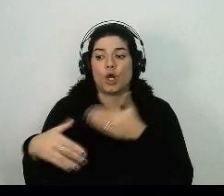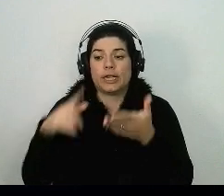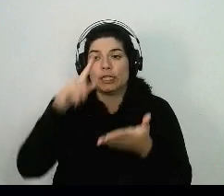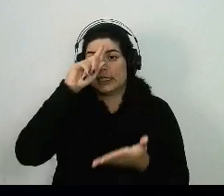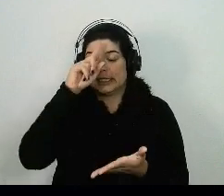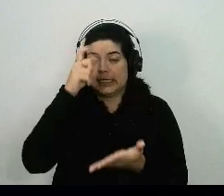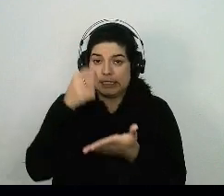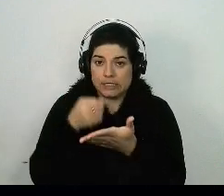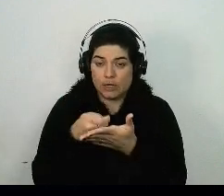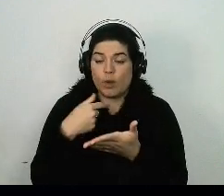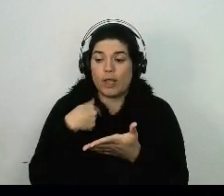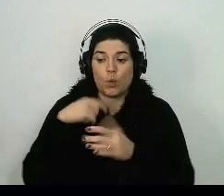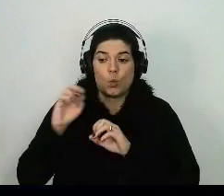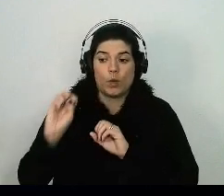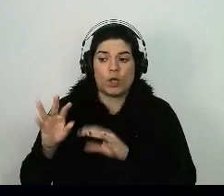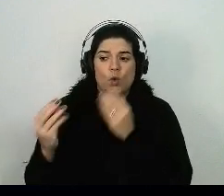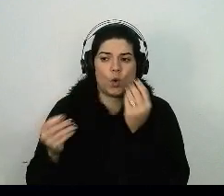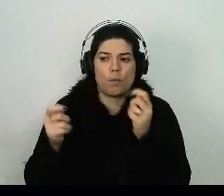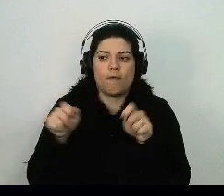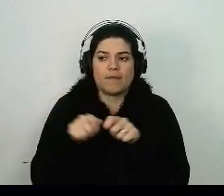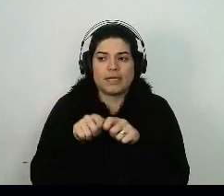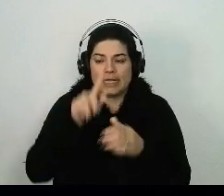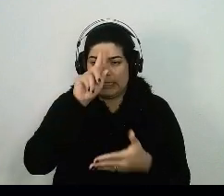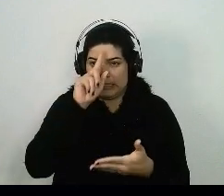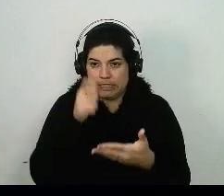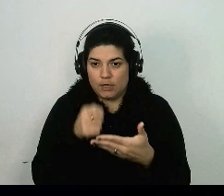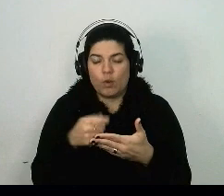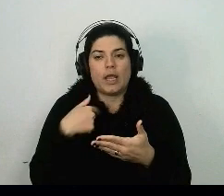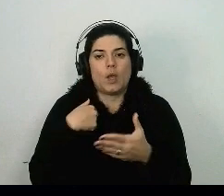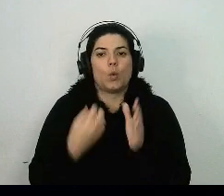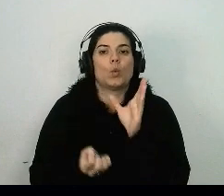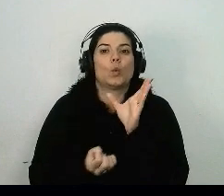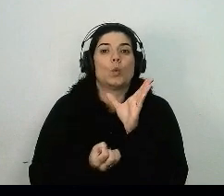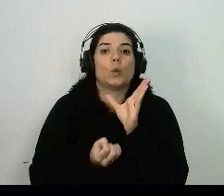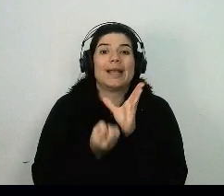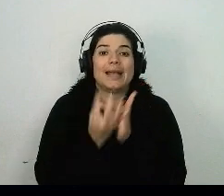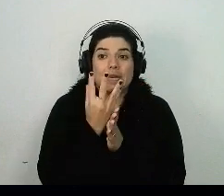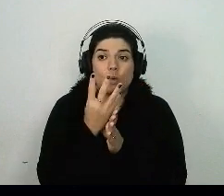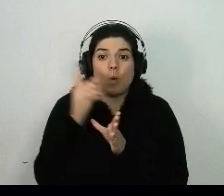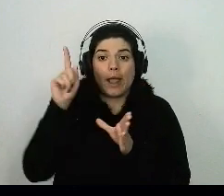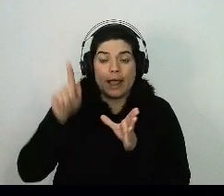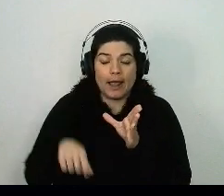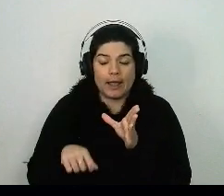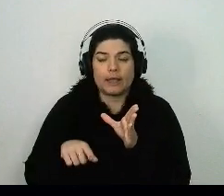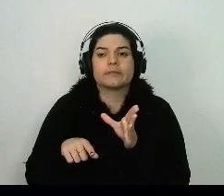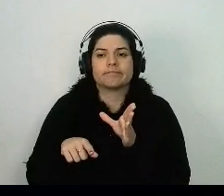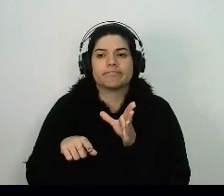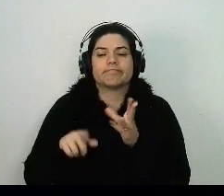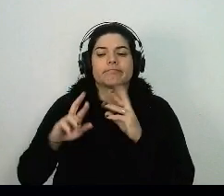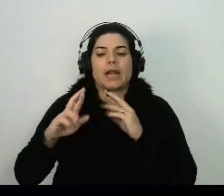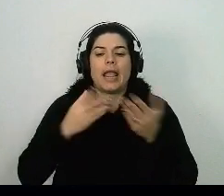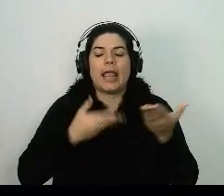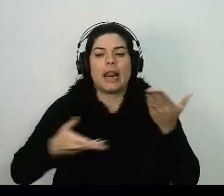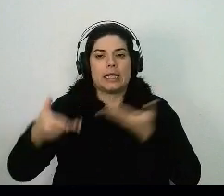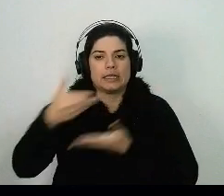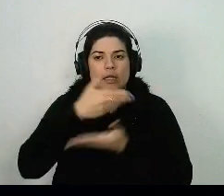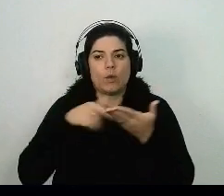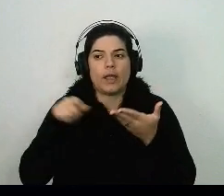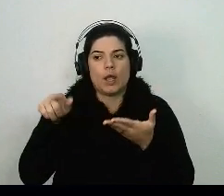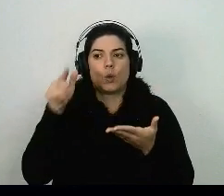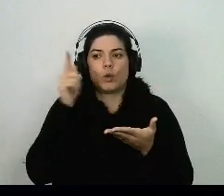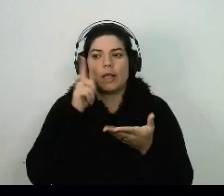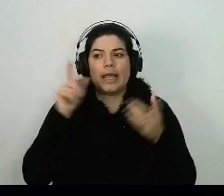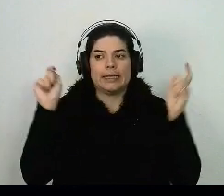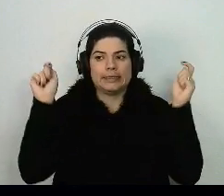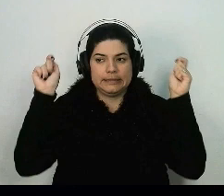eu ensino para ela como que ela toma uma decisão, então eu crio as correlações para que ela possa tomar, eu ensino as correlações para que